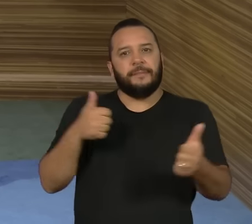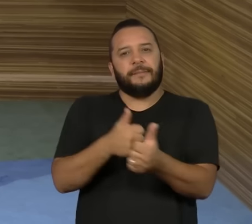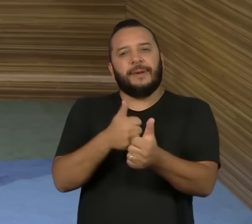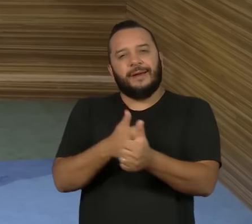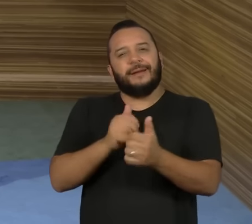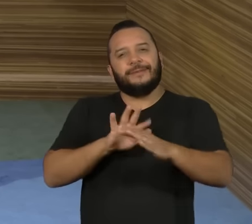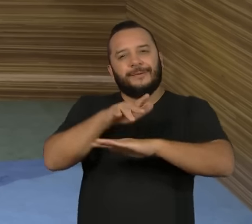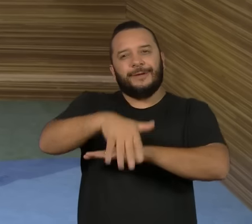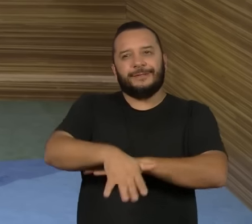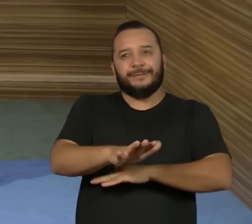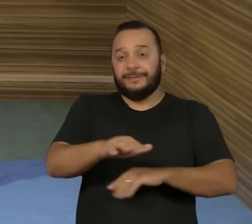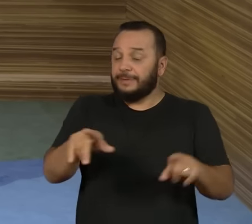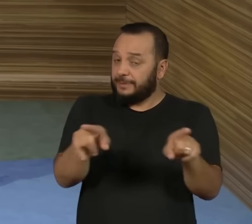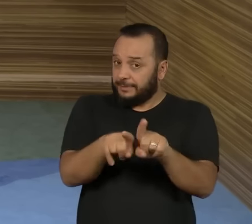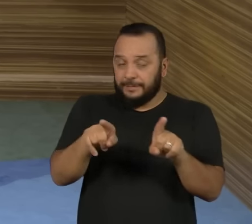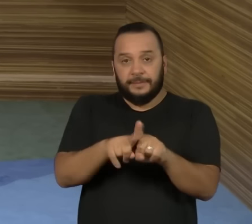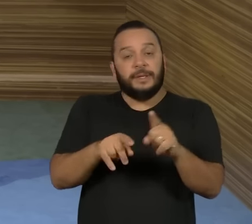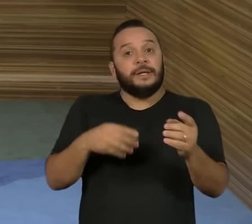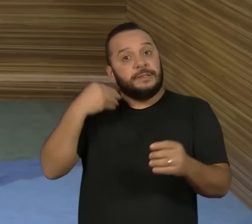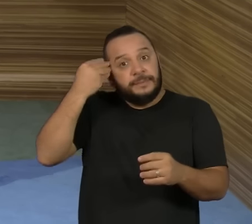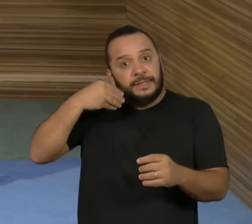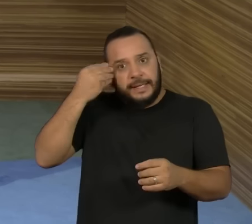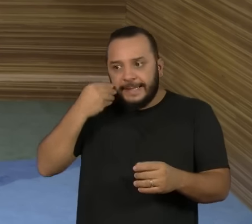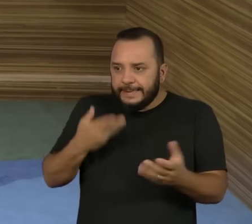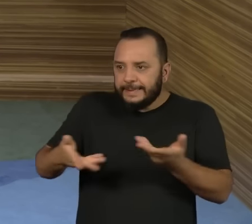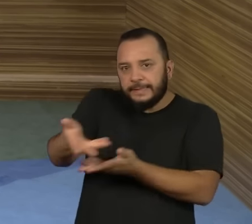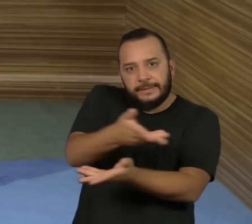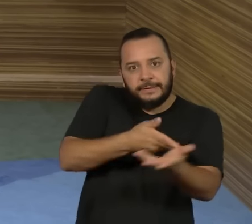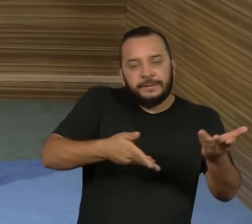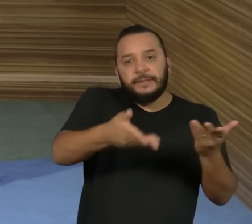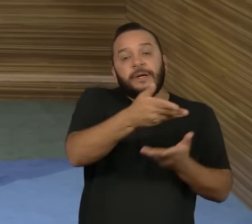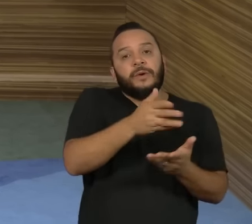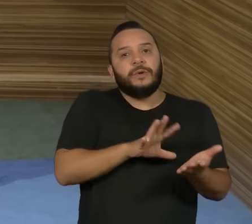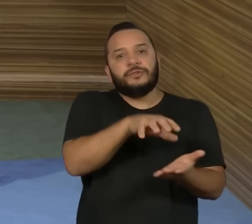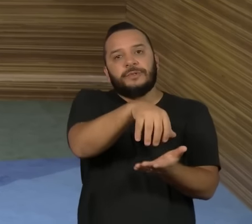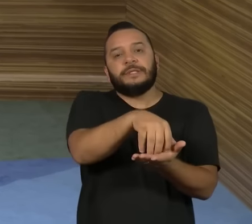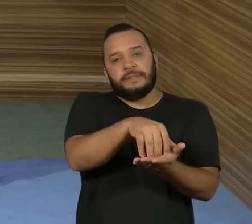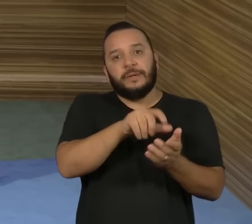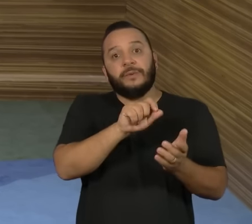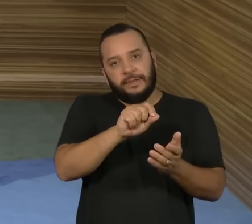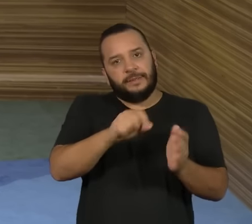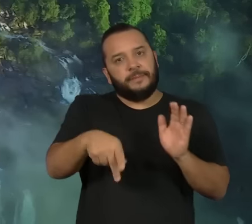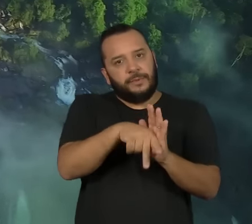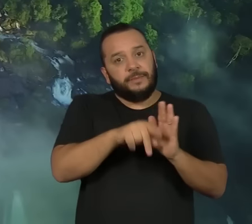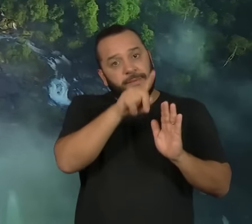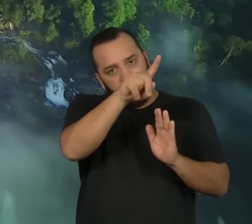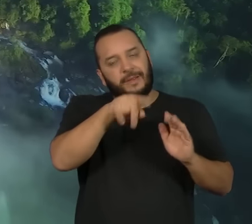experiências sobre restauração florestal com a Fundação Vida Silvestre da Argentina.